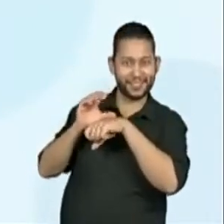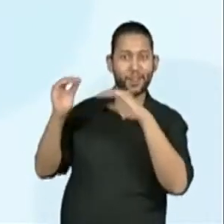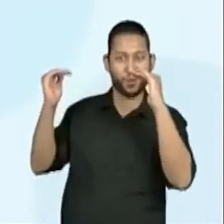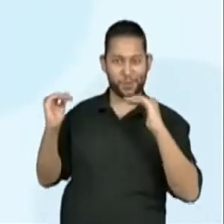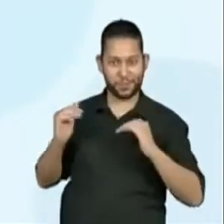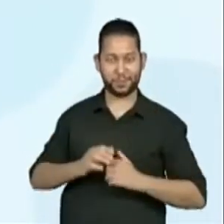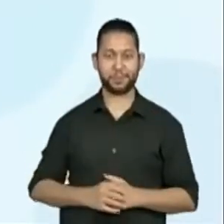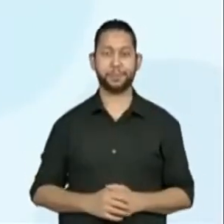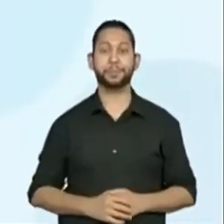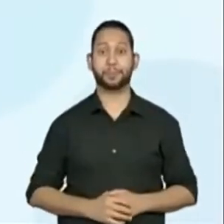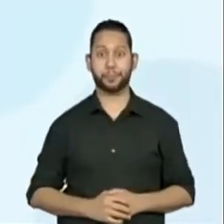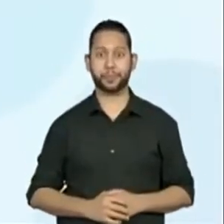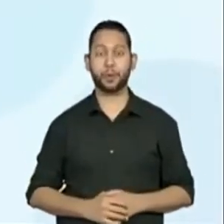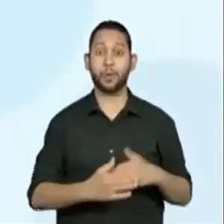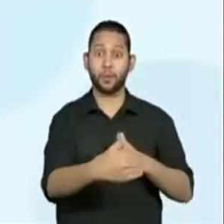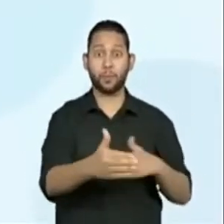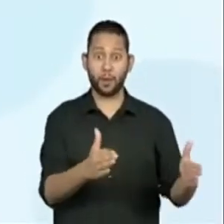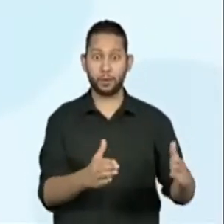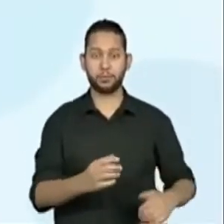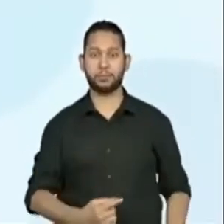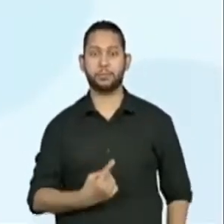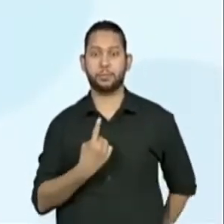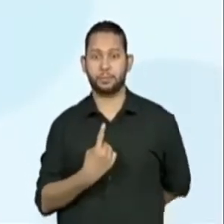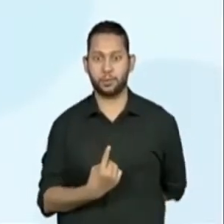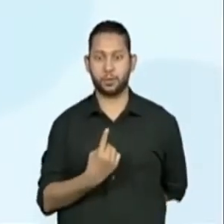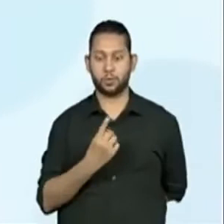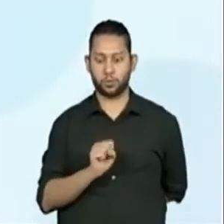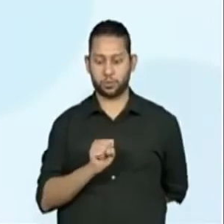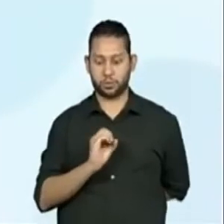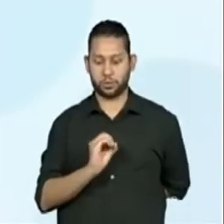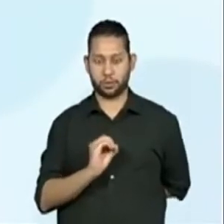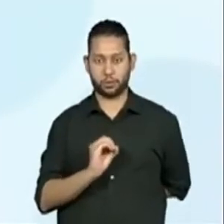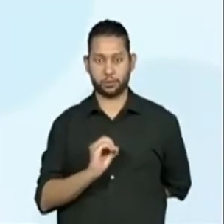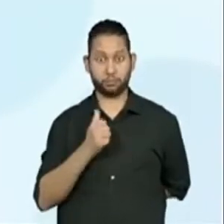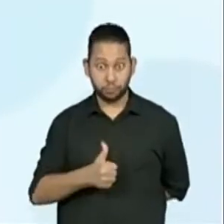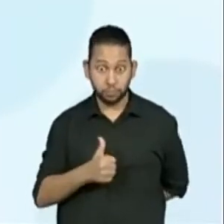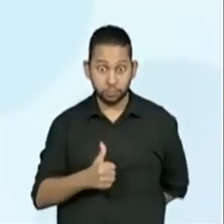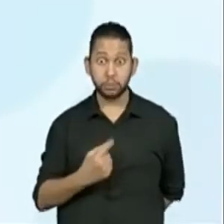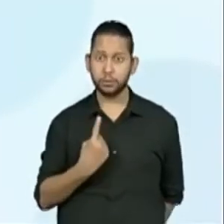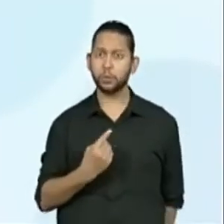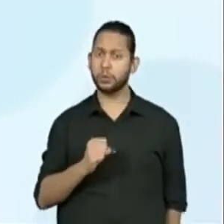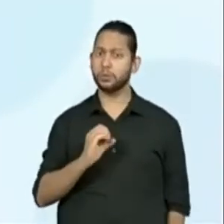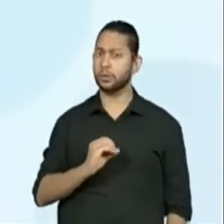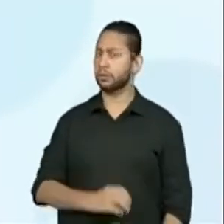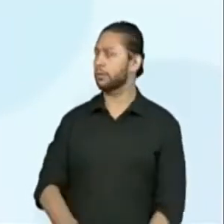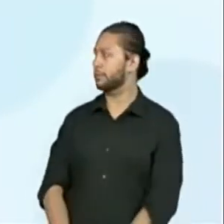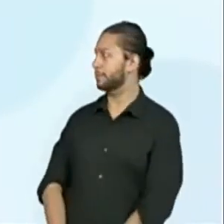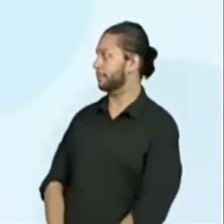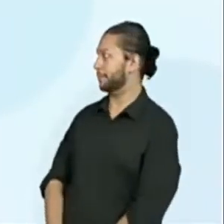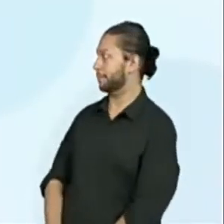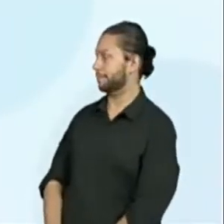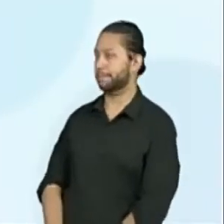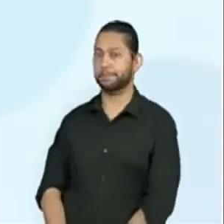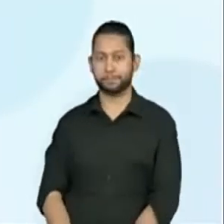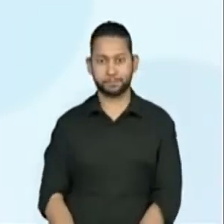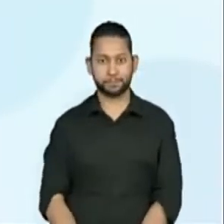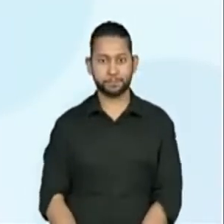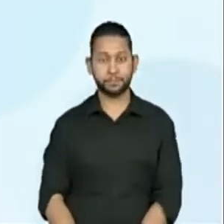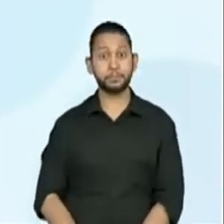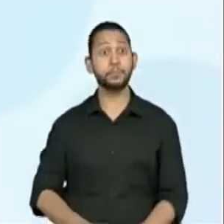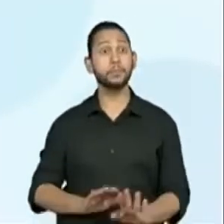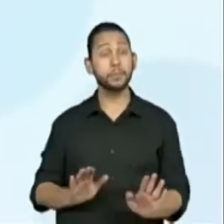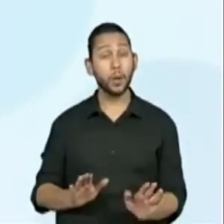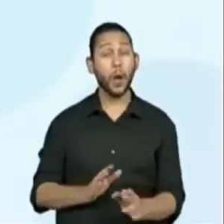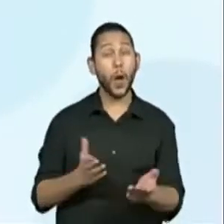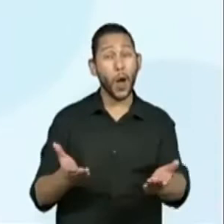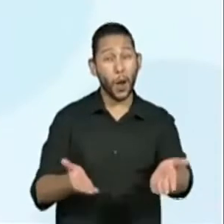vamos lá 180 tá foram as laranjas que estavam lá na caixa né dessa 180 em